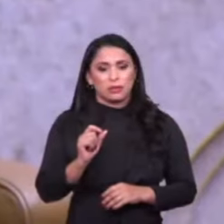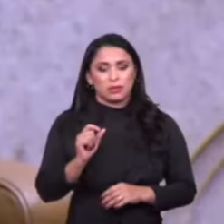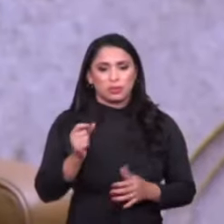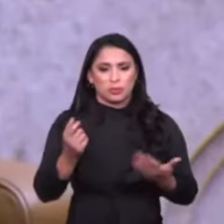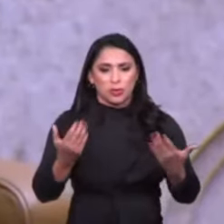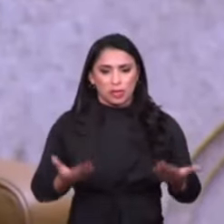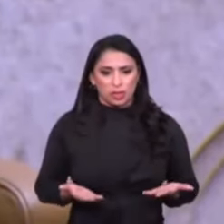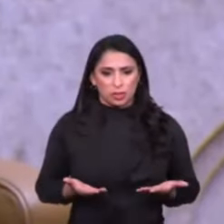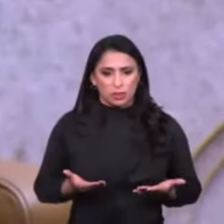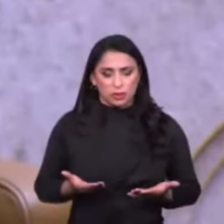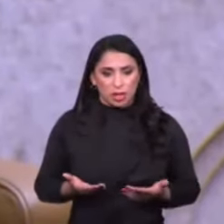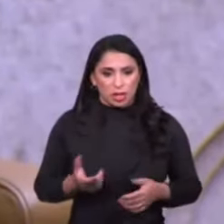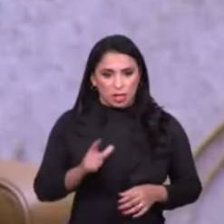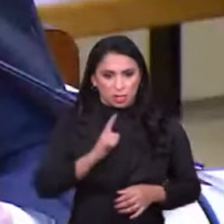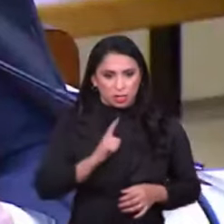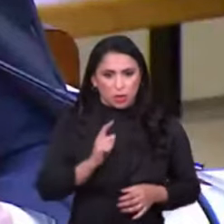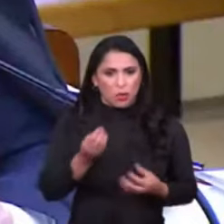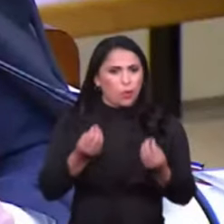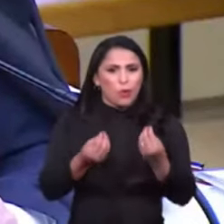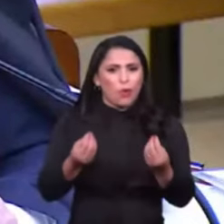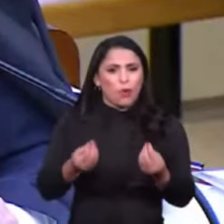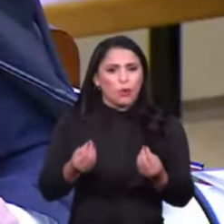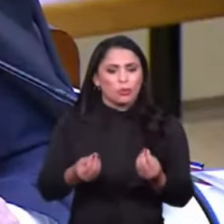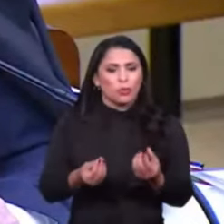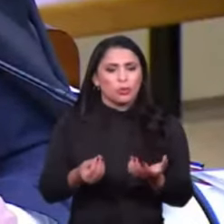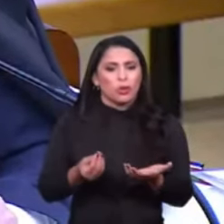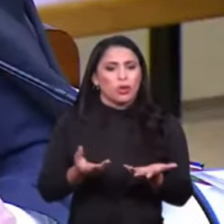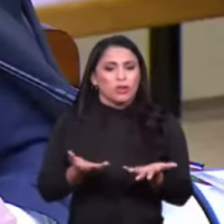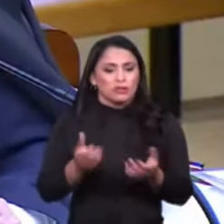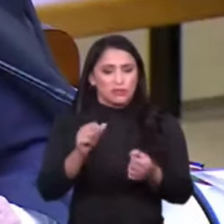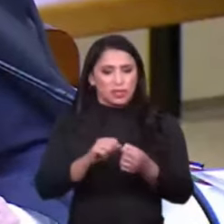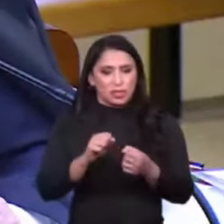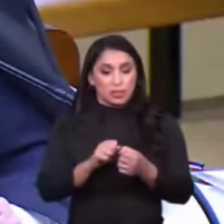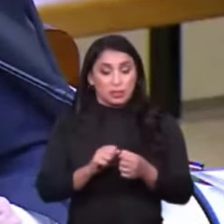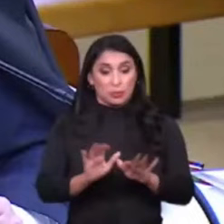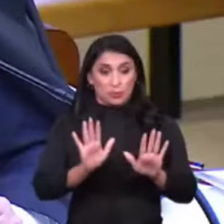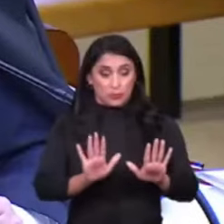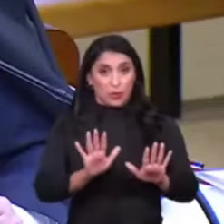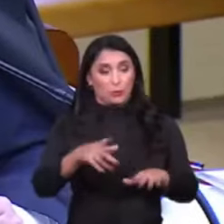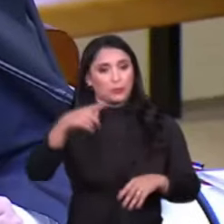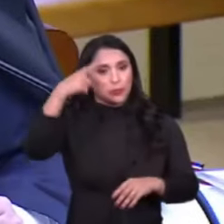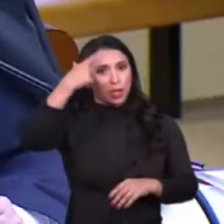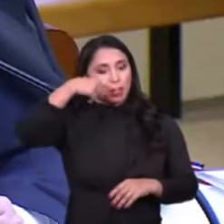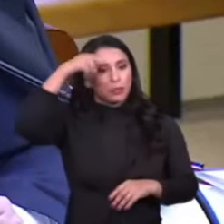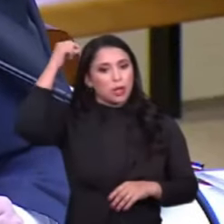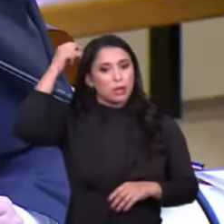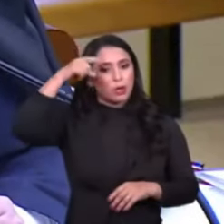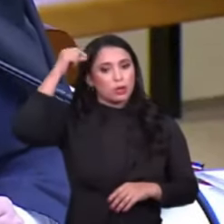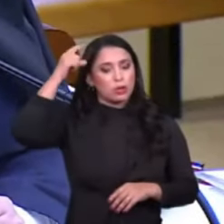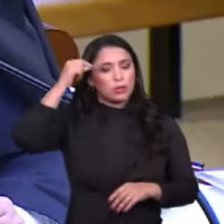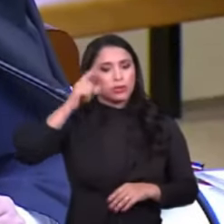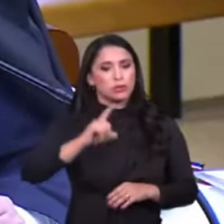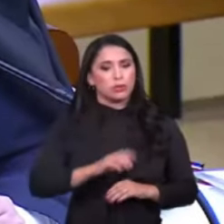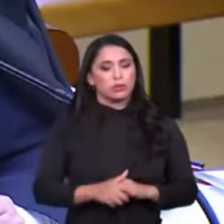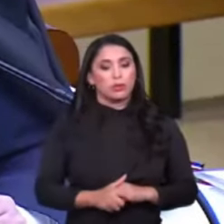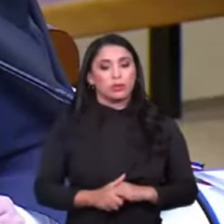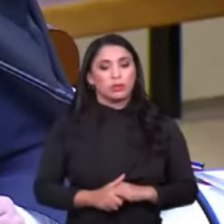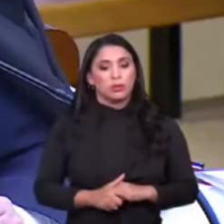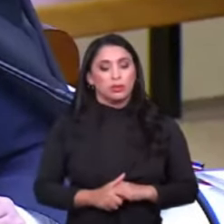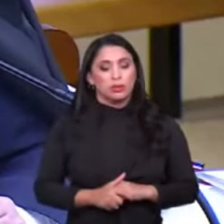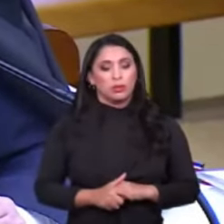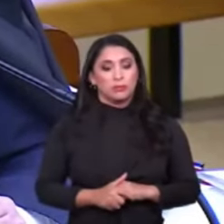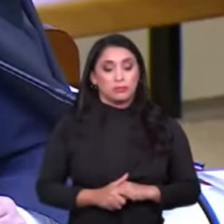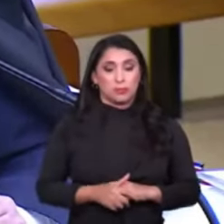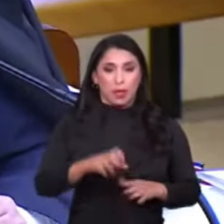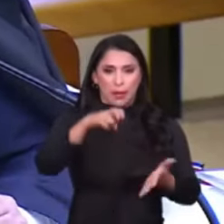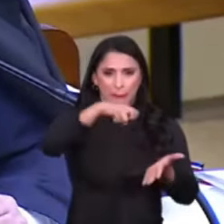jovem? Geralmente são jovens. Eminente ministro Luiz Roberto Barroso, e, primeiro, há sim a retirada de uma pena,